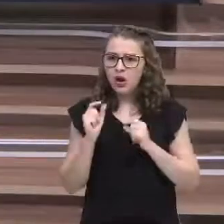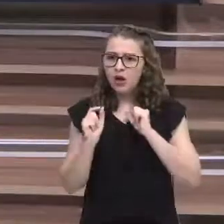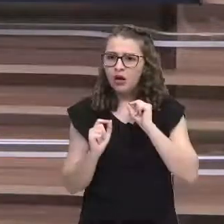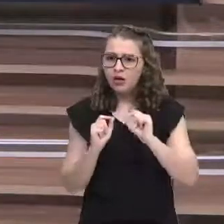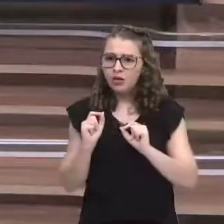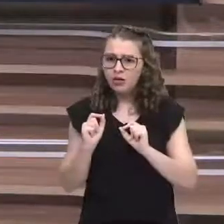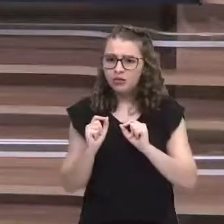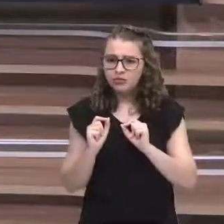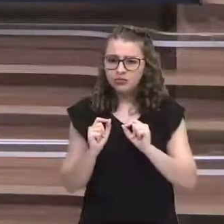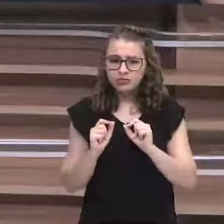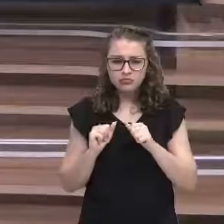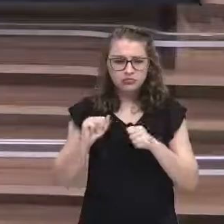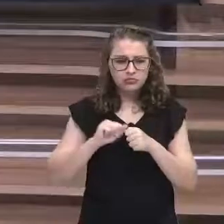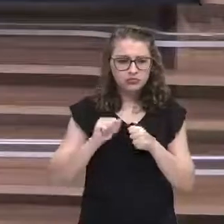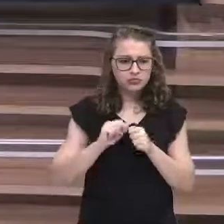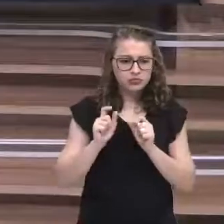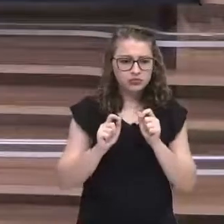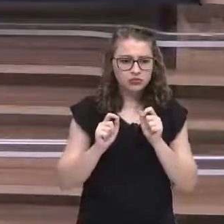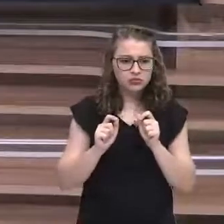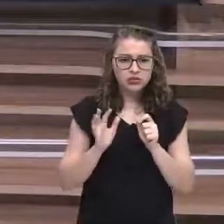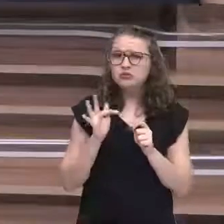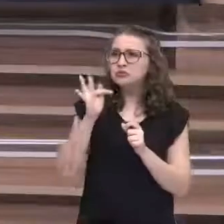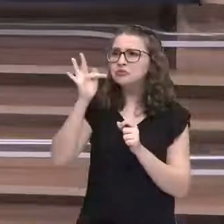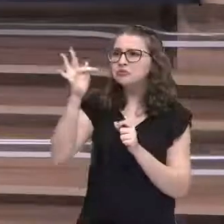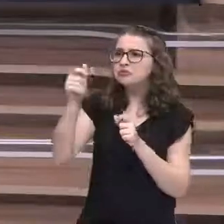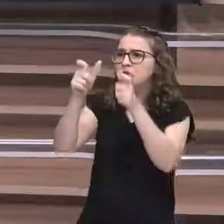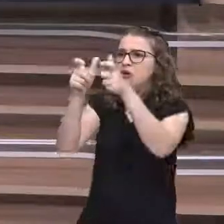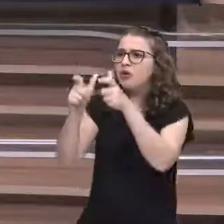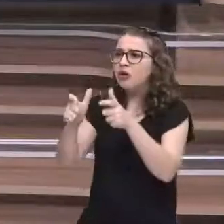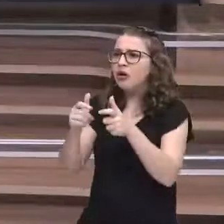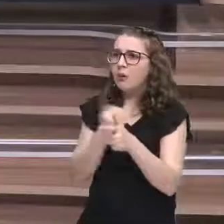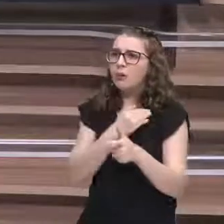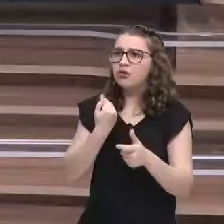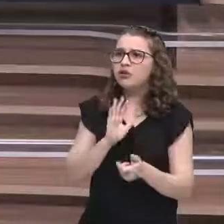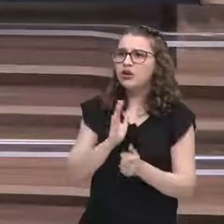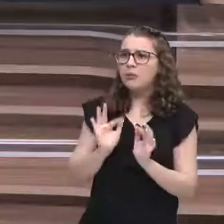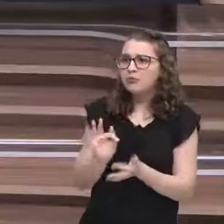aqui? Para onde eu vou depois daqui?